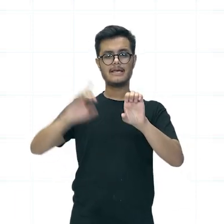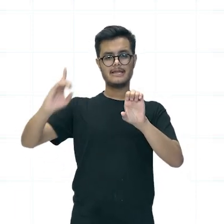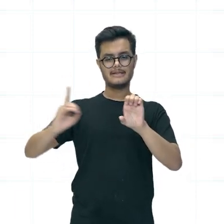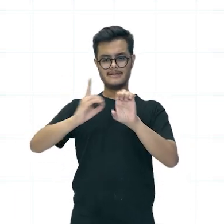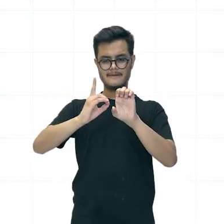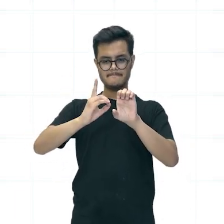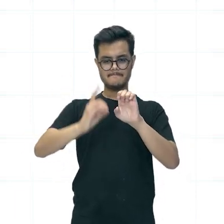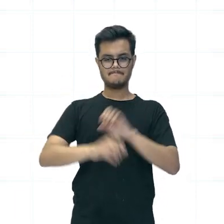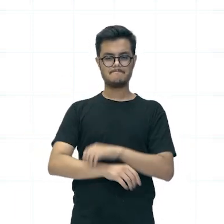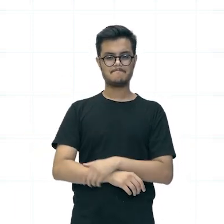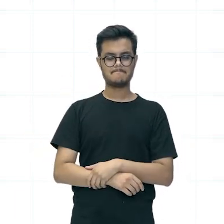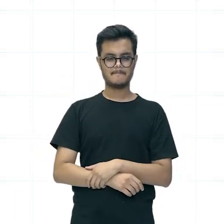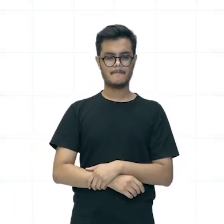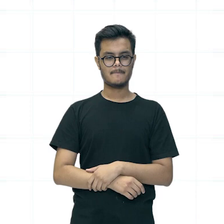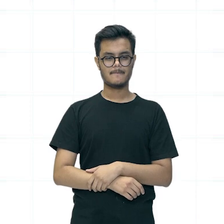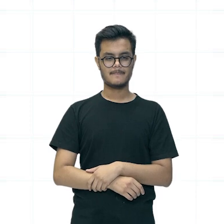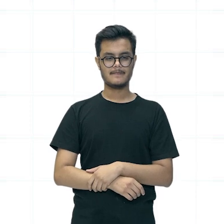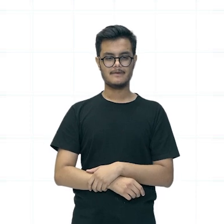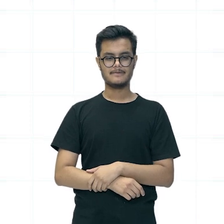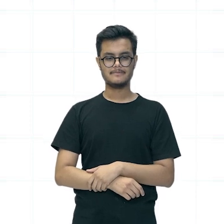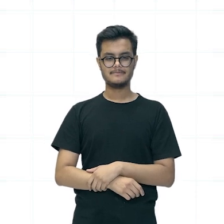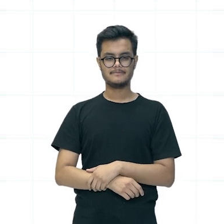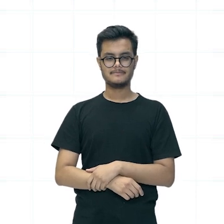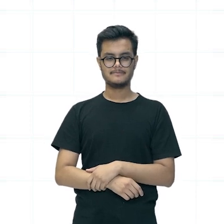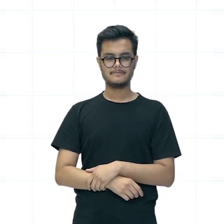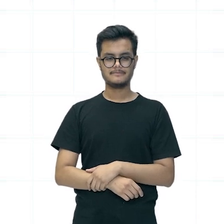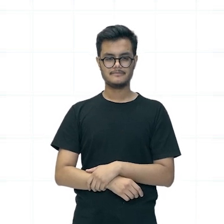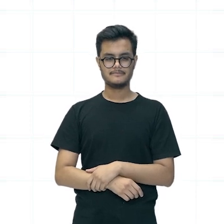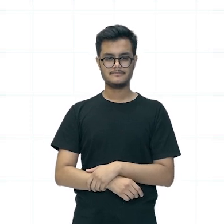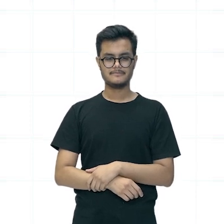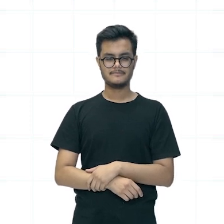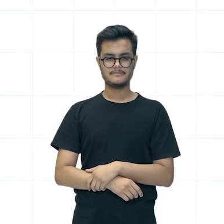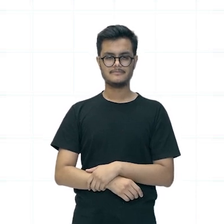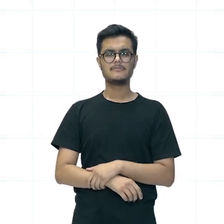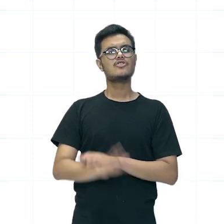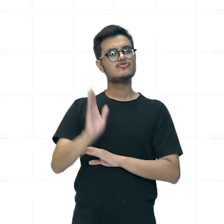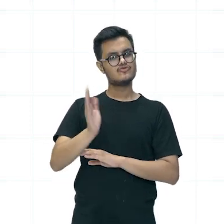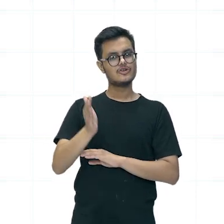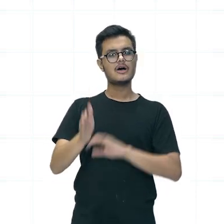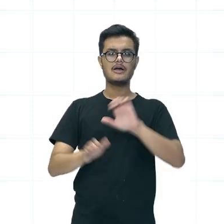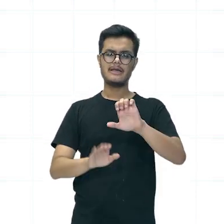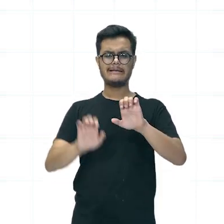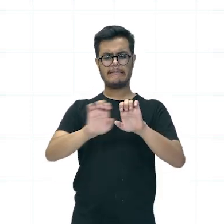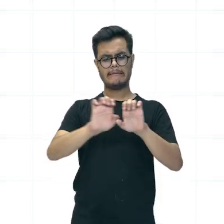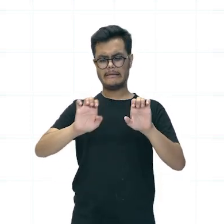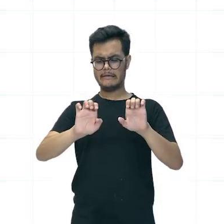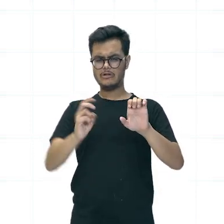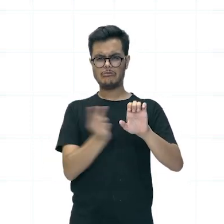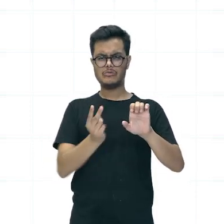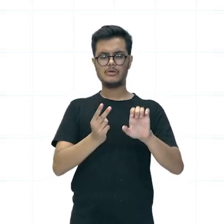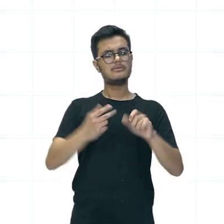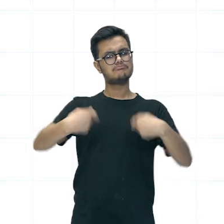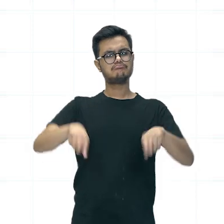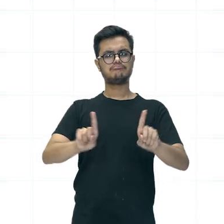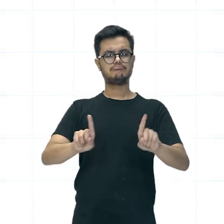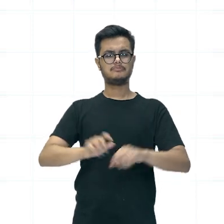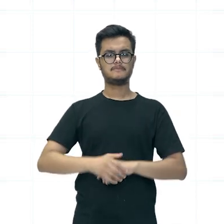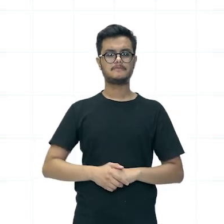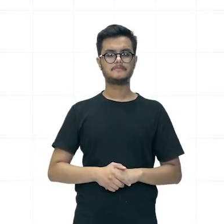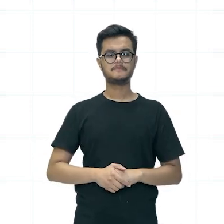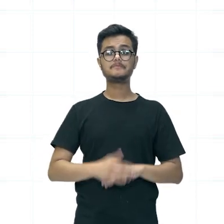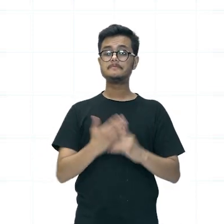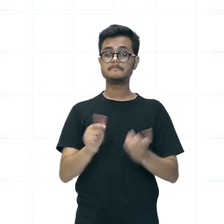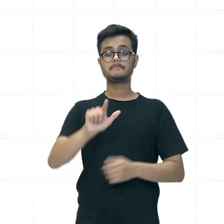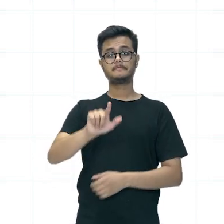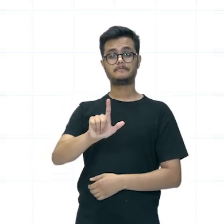já que já tem a letra E, não precisa duplicar, tá bom? Like ficará